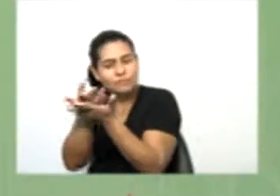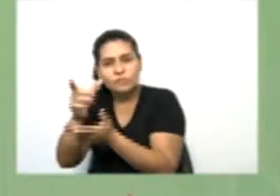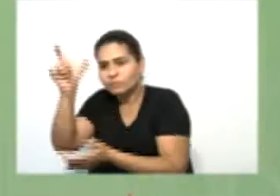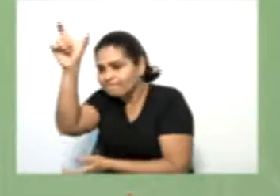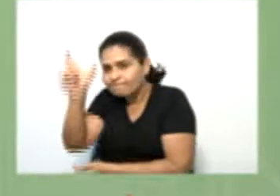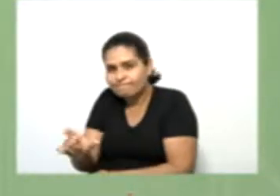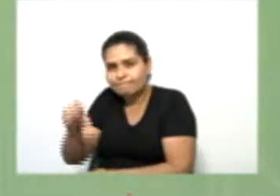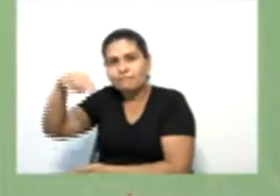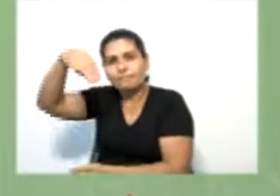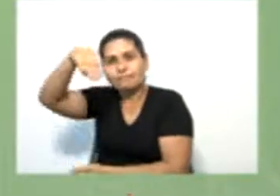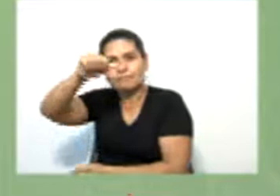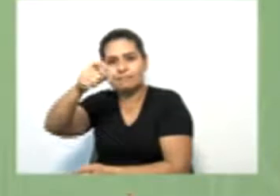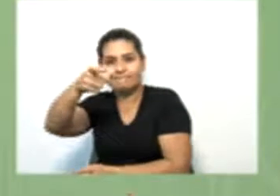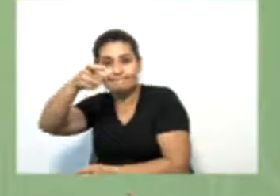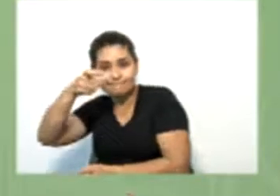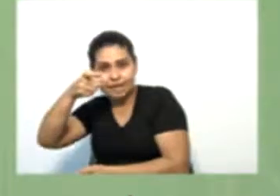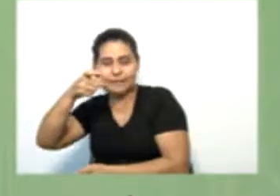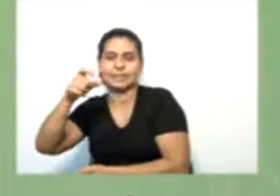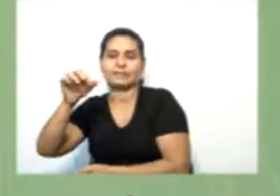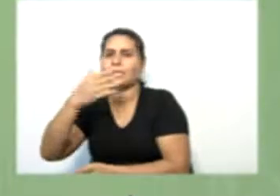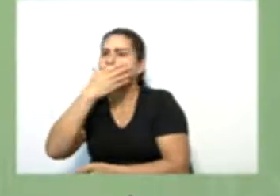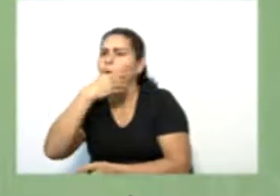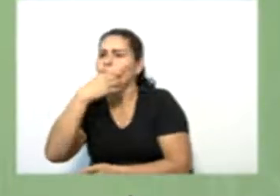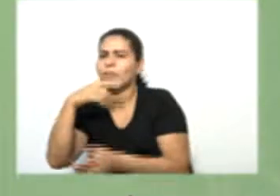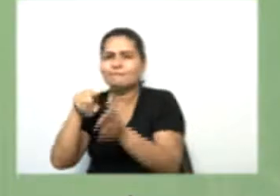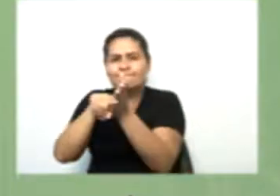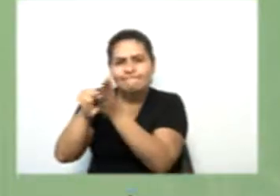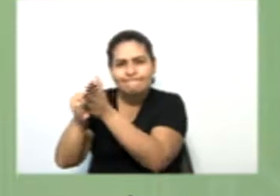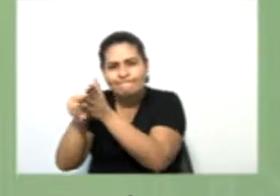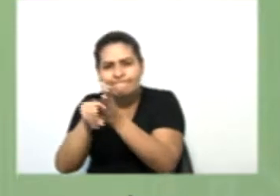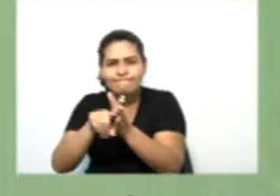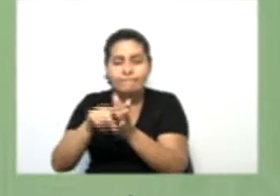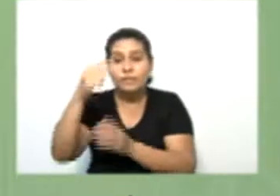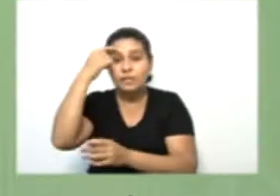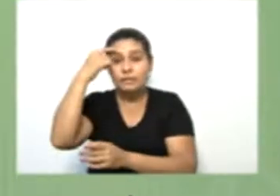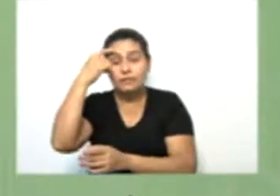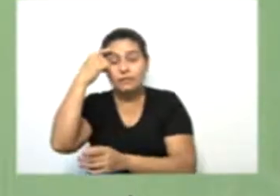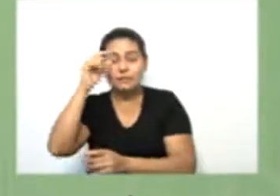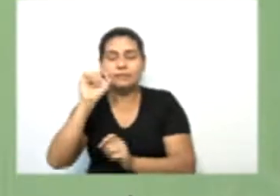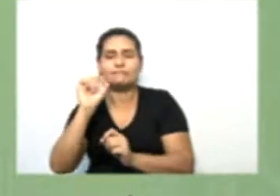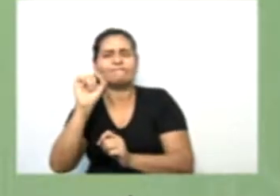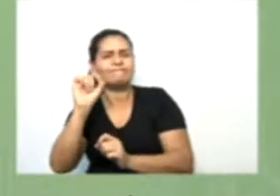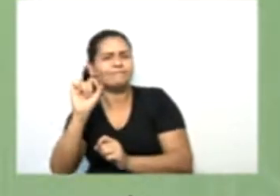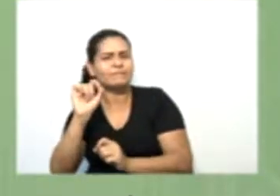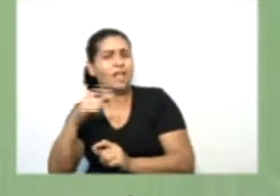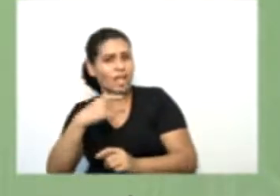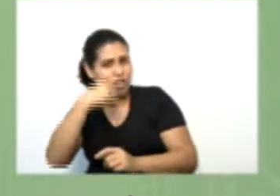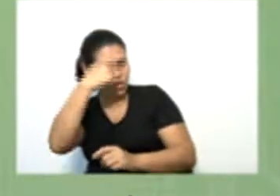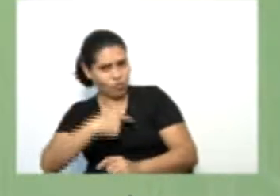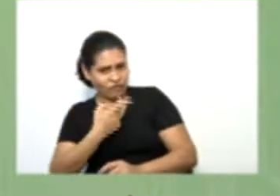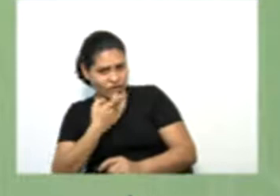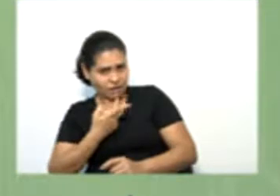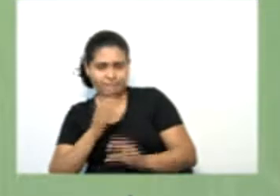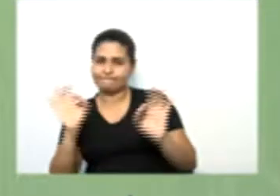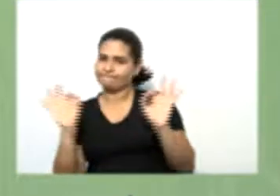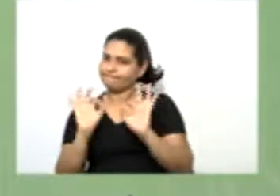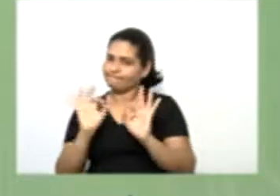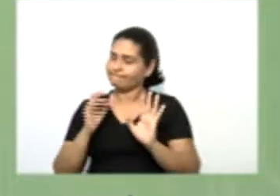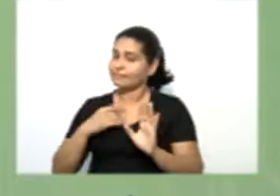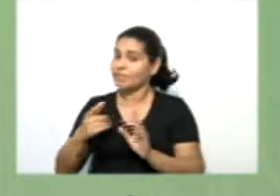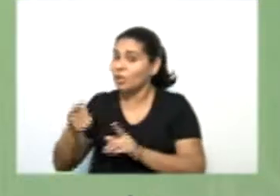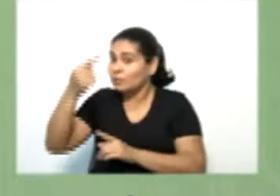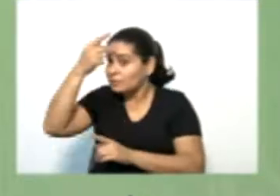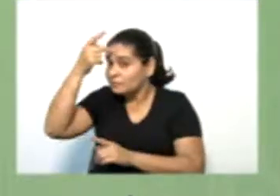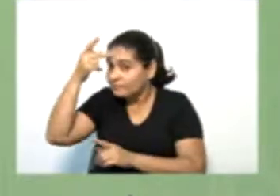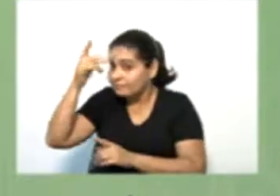amigo Max Weber, ok? Só para a gente conceituar e você pensar que sou eu que estou falando isso daqui. Lembrando que